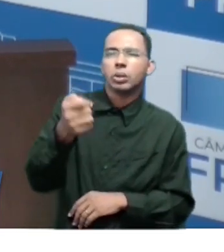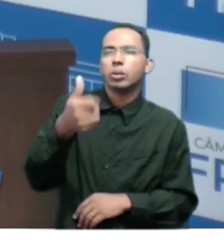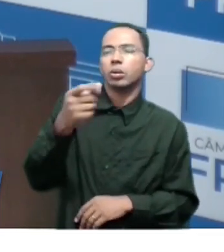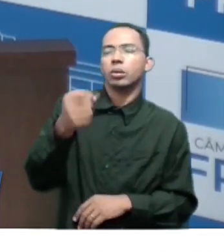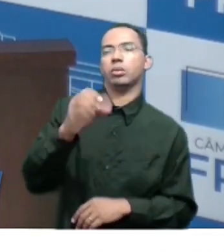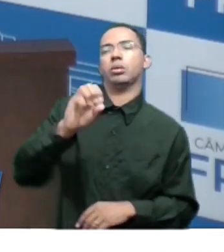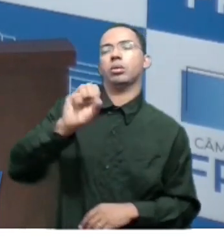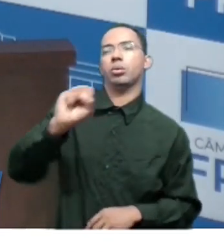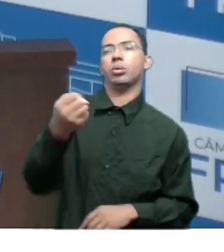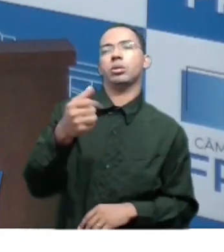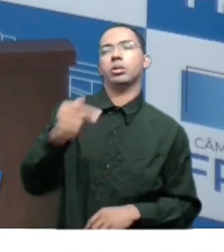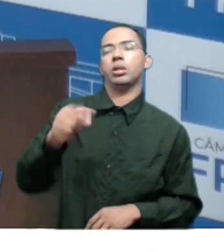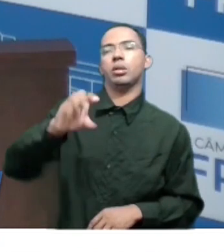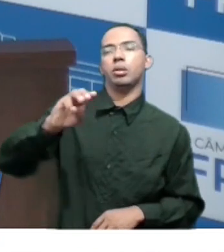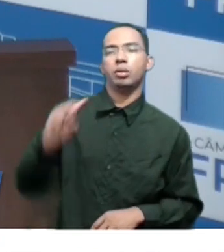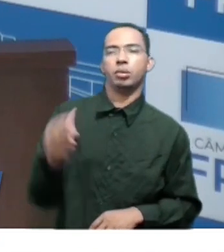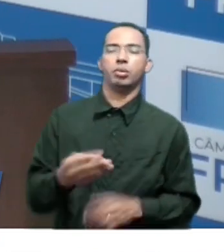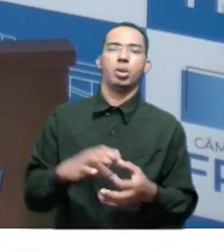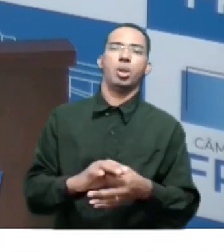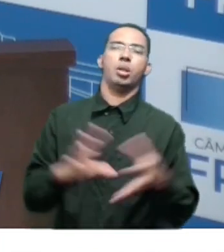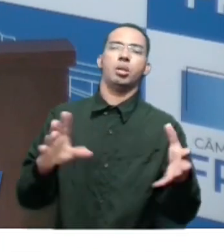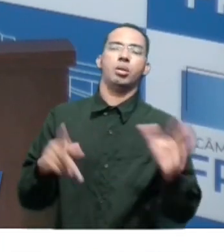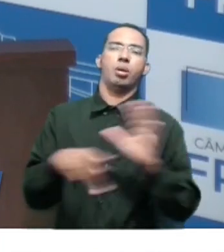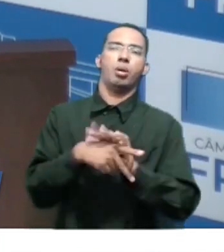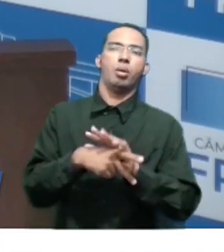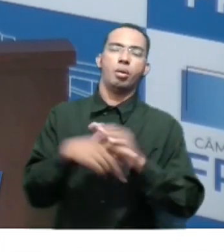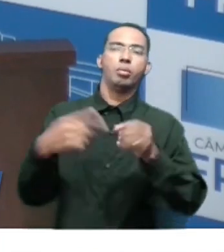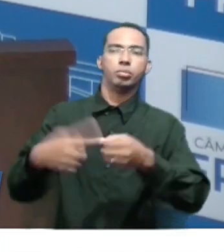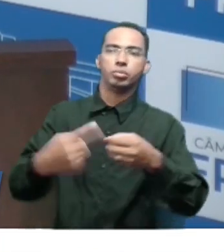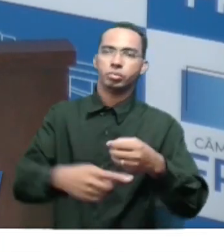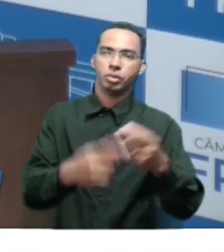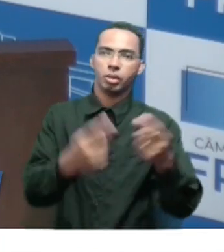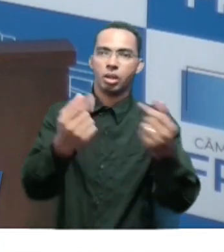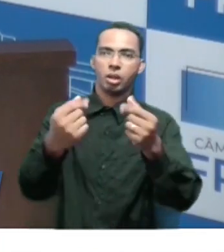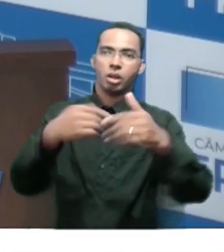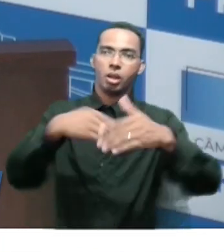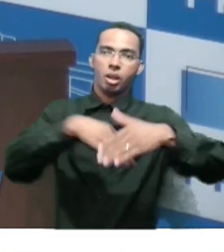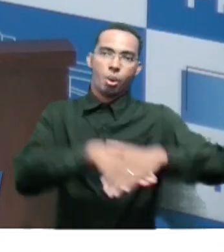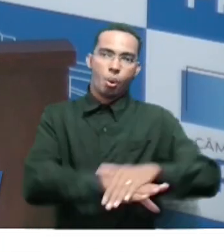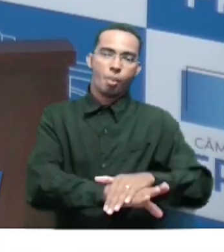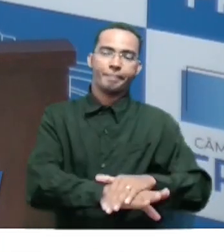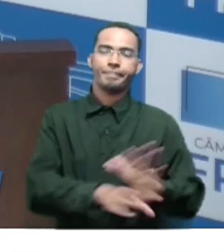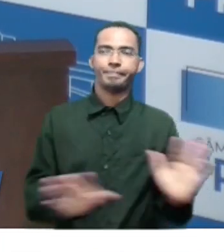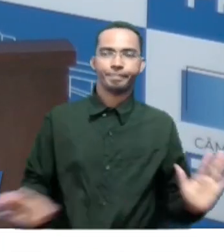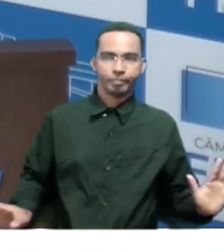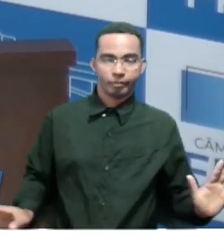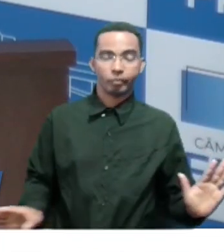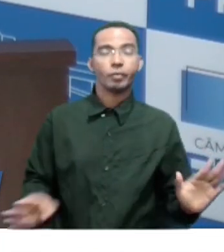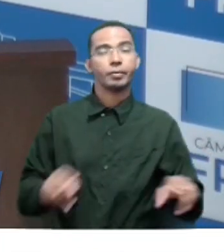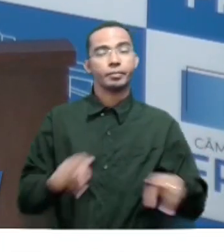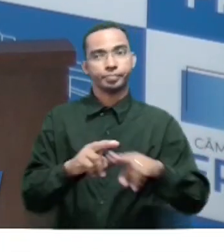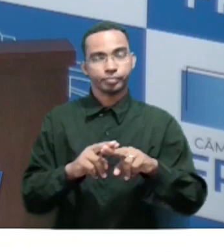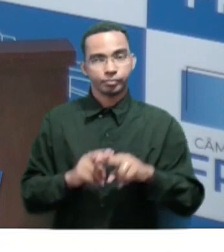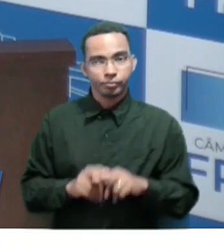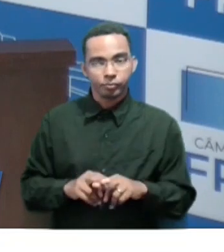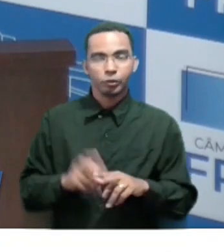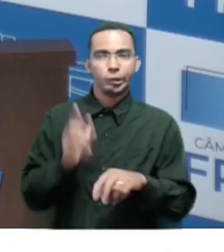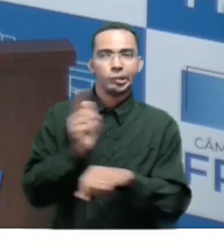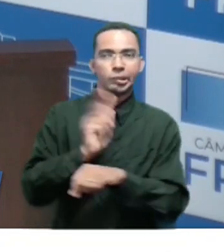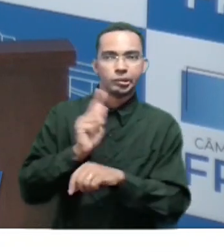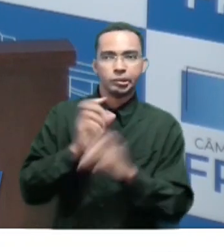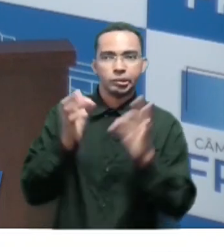a disponibilidade líquida do município. Dinheiro em caixa. Então, uma gestão